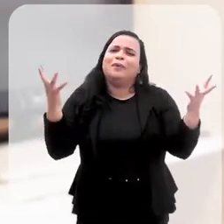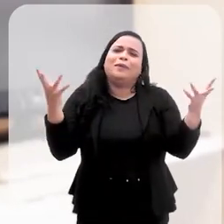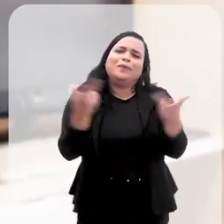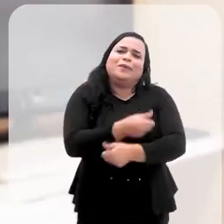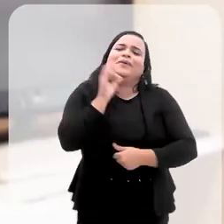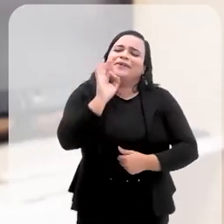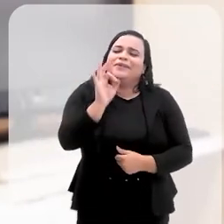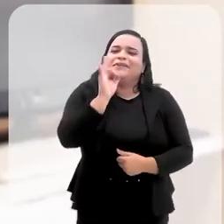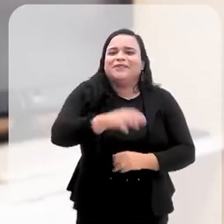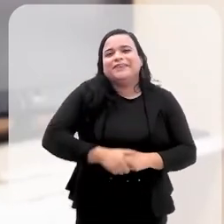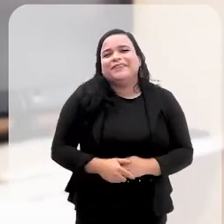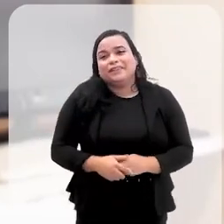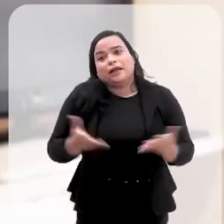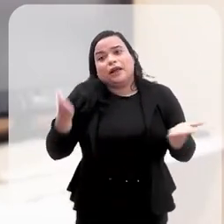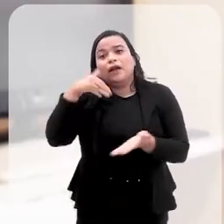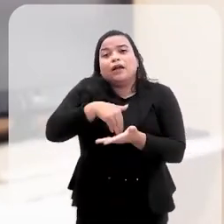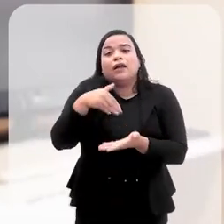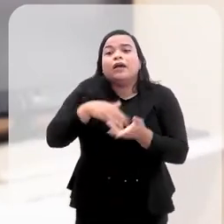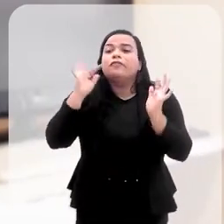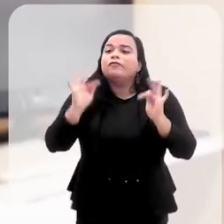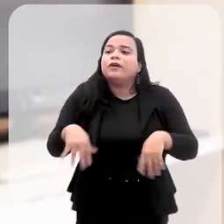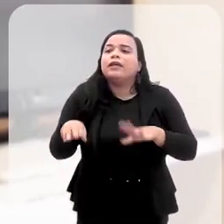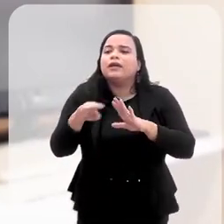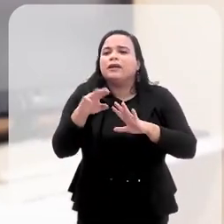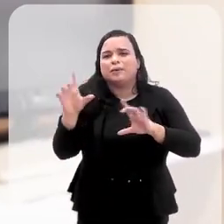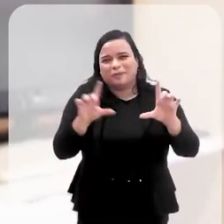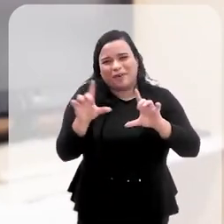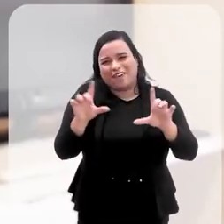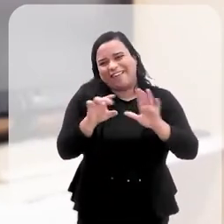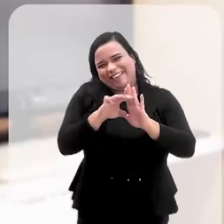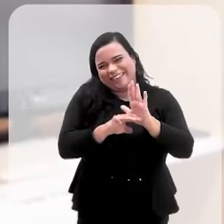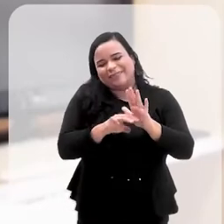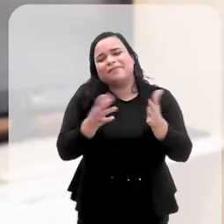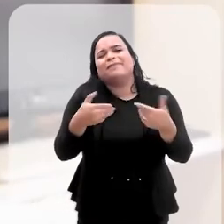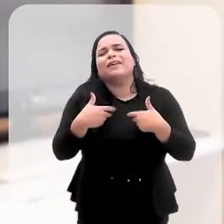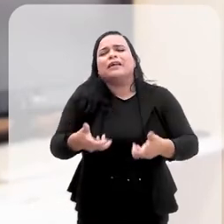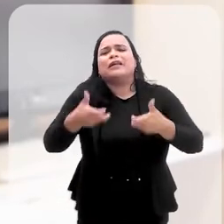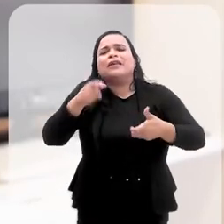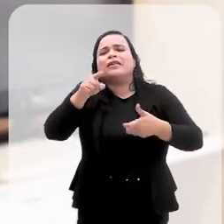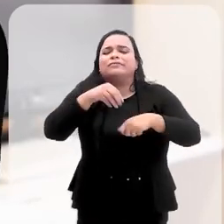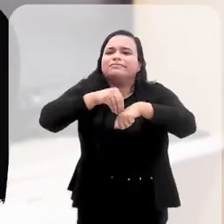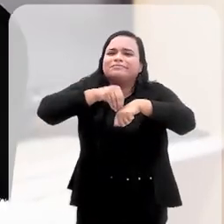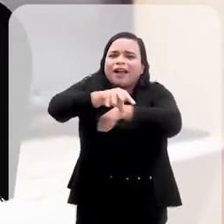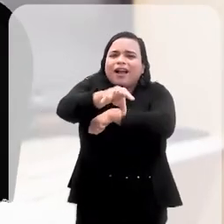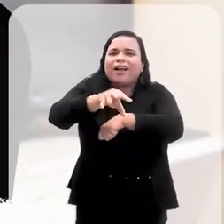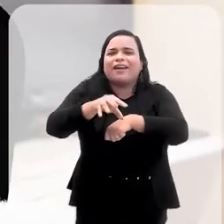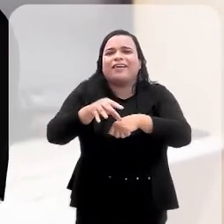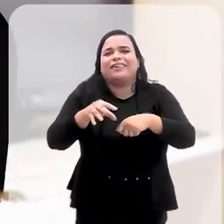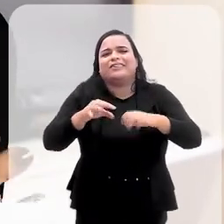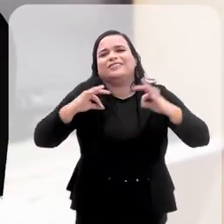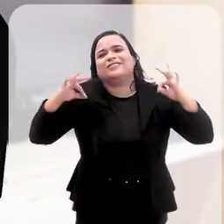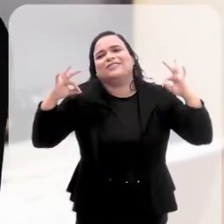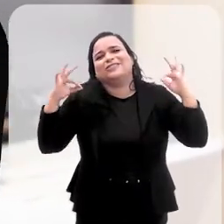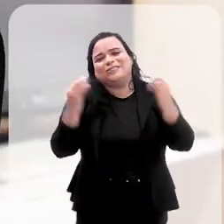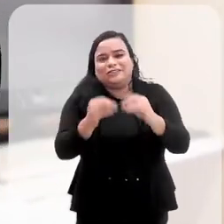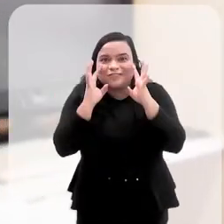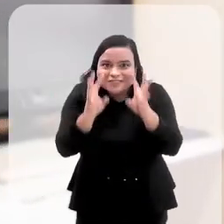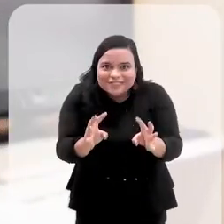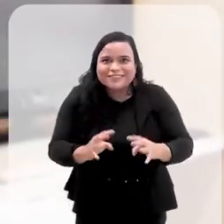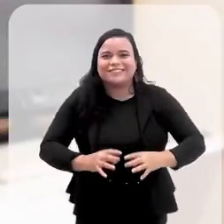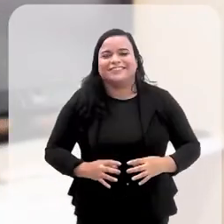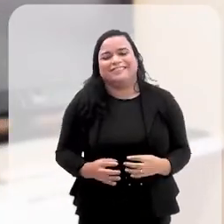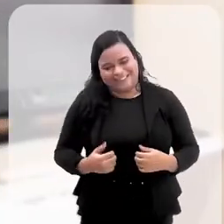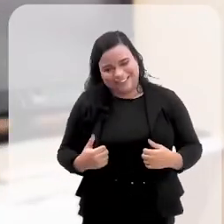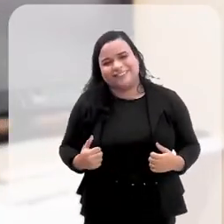te escutar um pouquinho, as suas considerações finais a respeito dessa jornada que a gente acabou de passar,